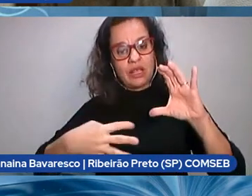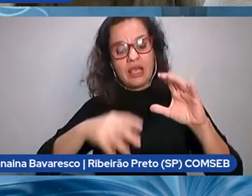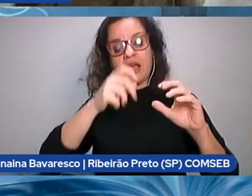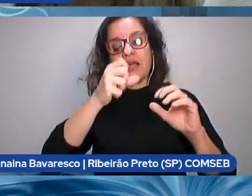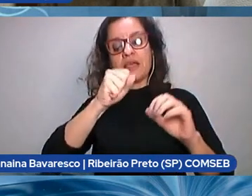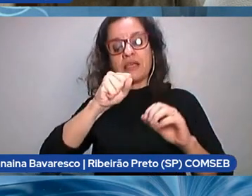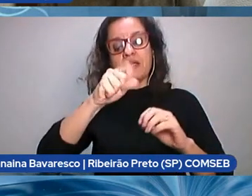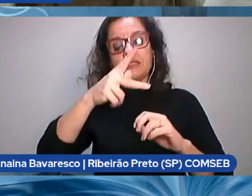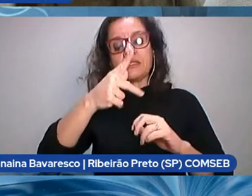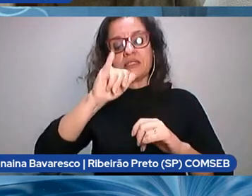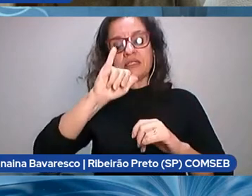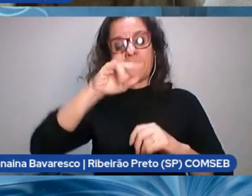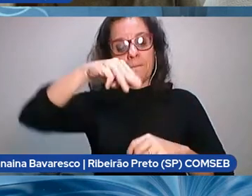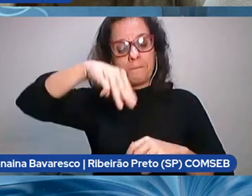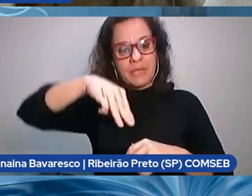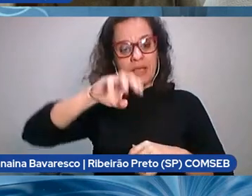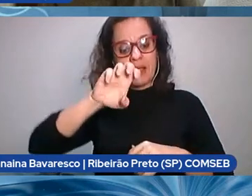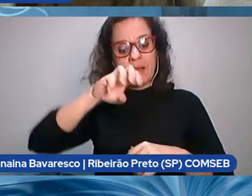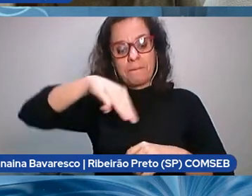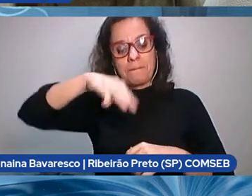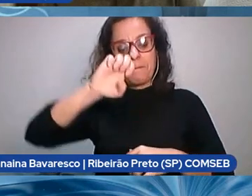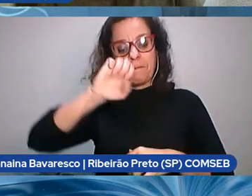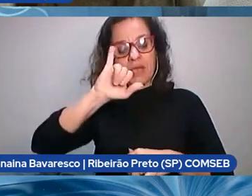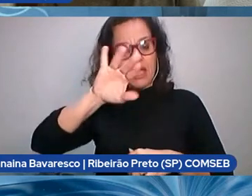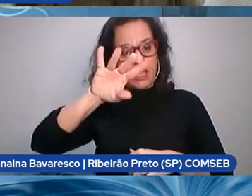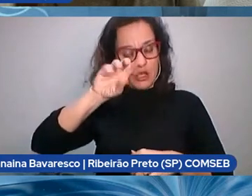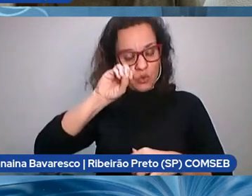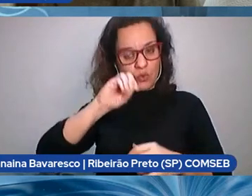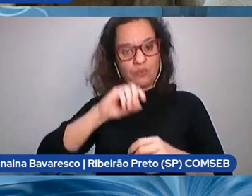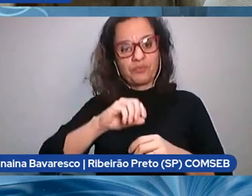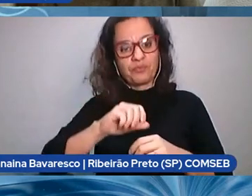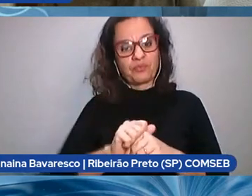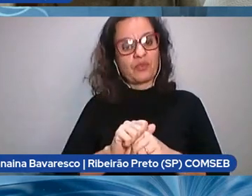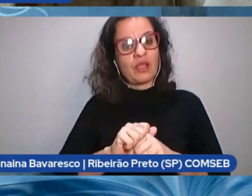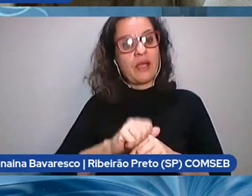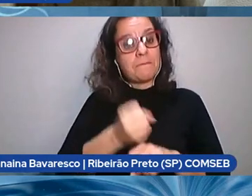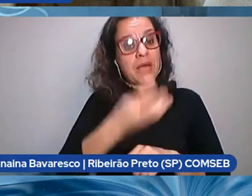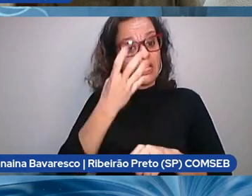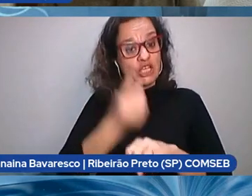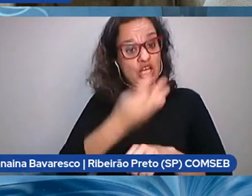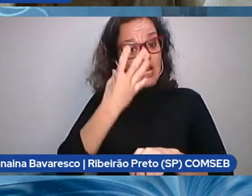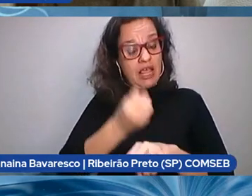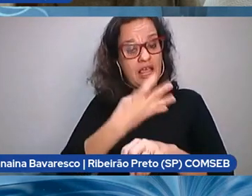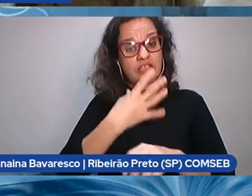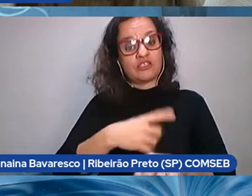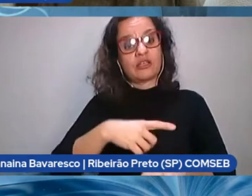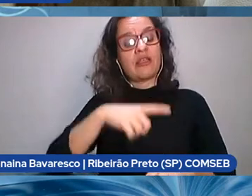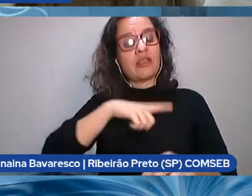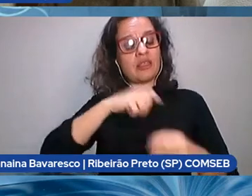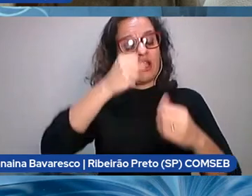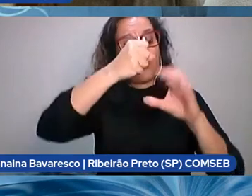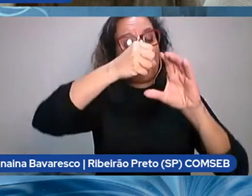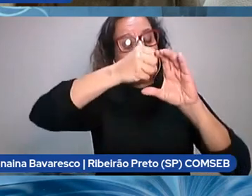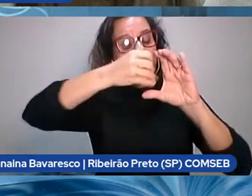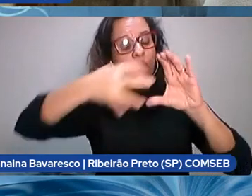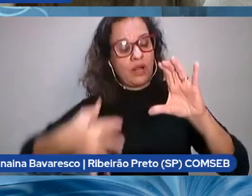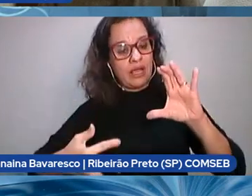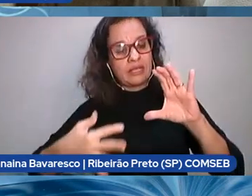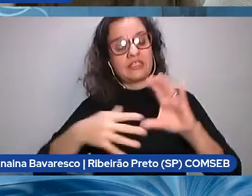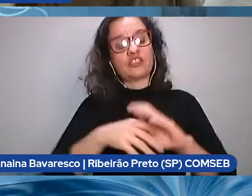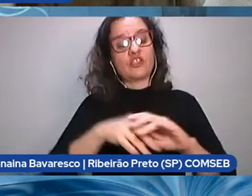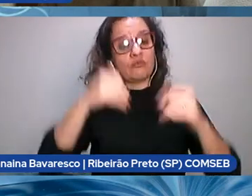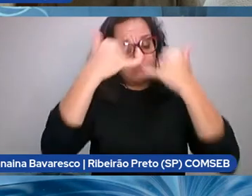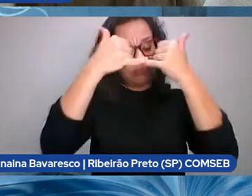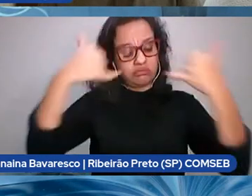meio, que dá propriedades magnéticas para ele. Ele tem como atributo a carga